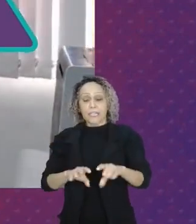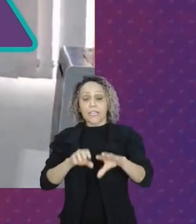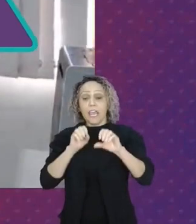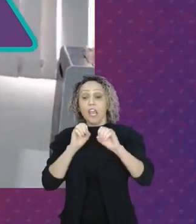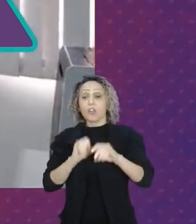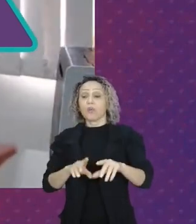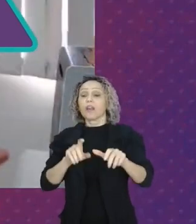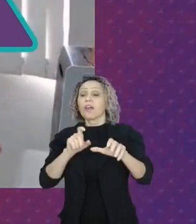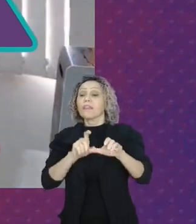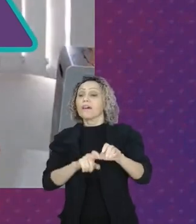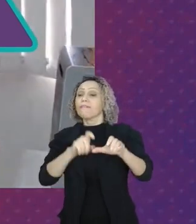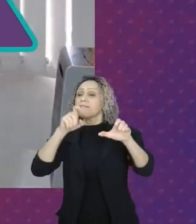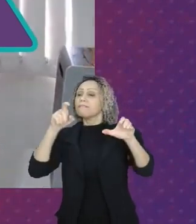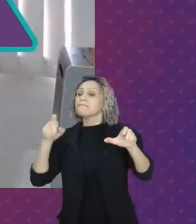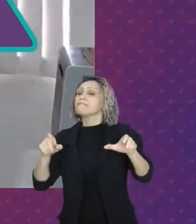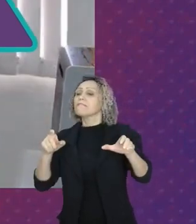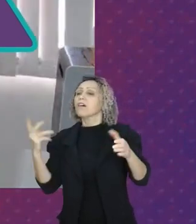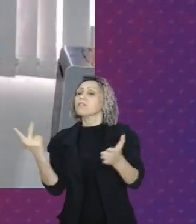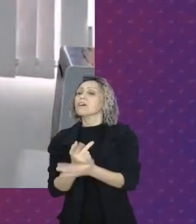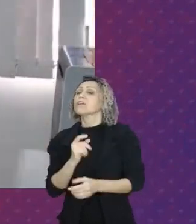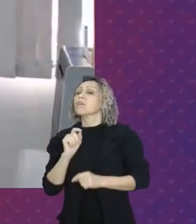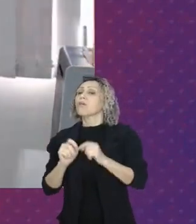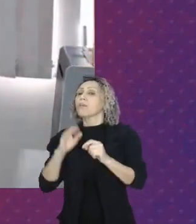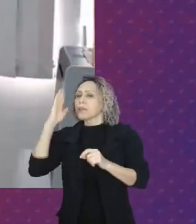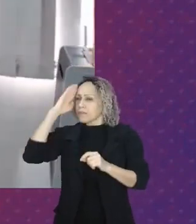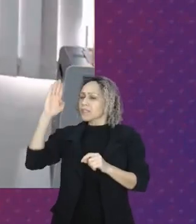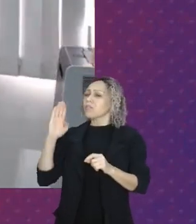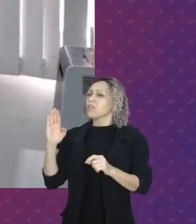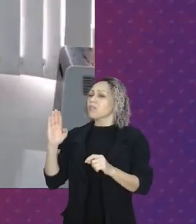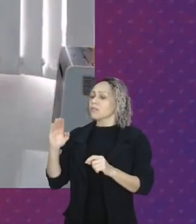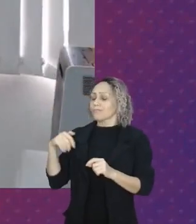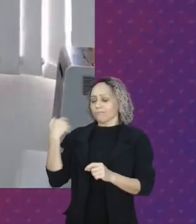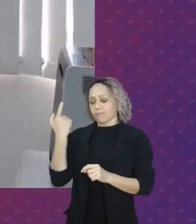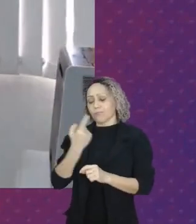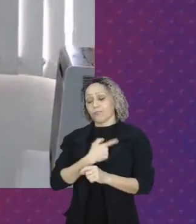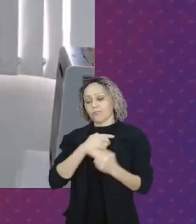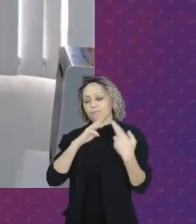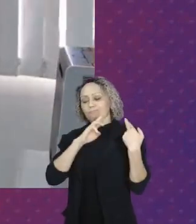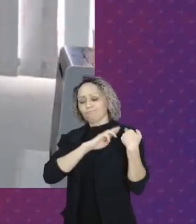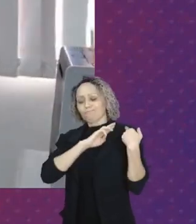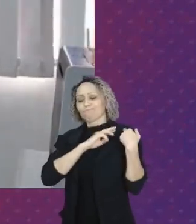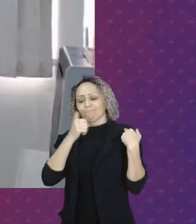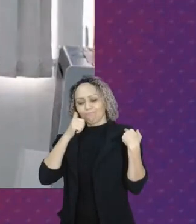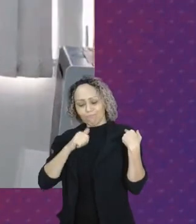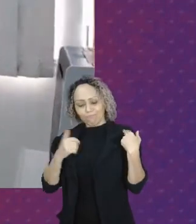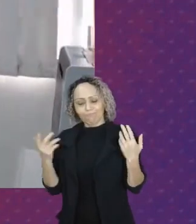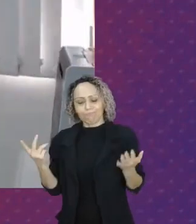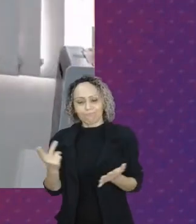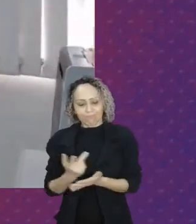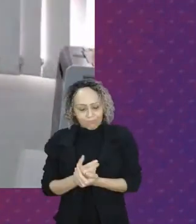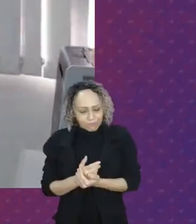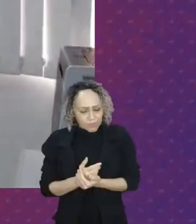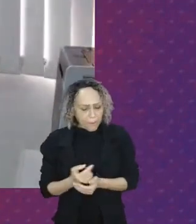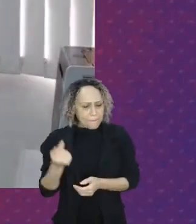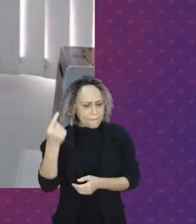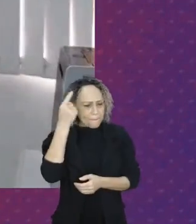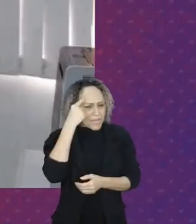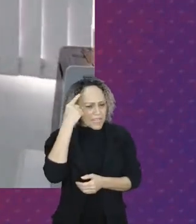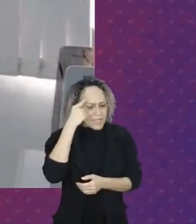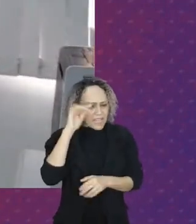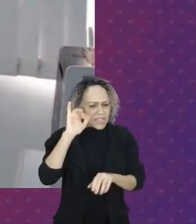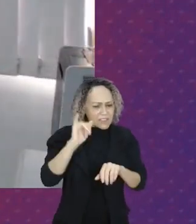passa necessariamente pelas nossas mãos. Então, como pensar e promover